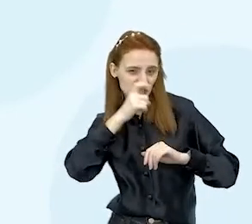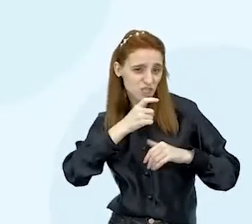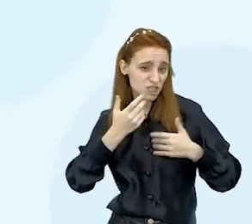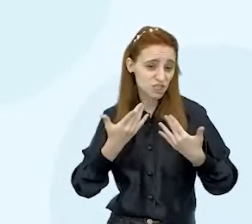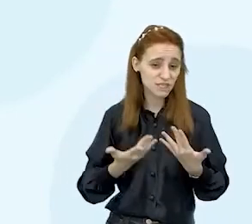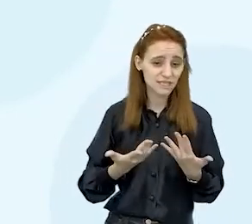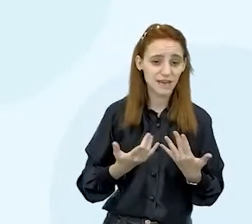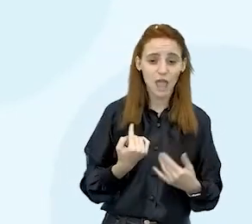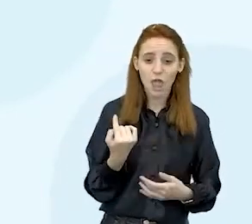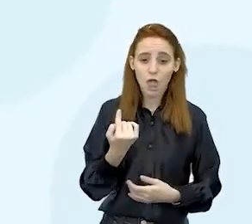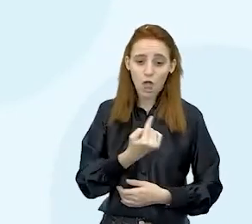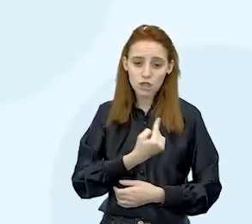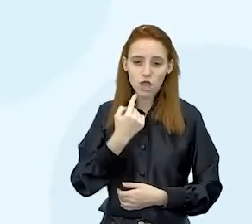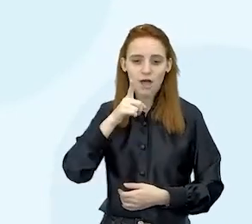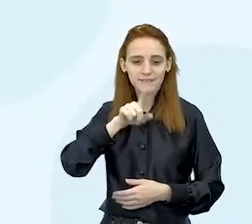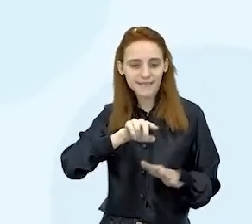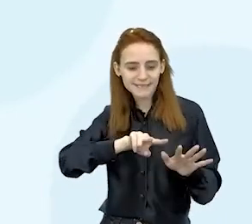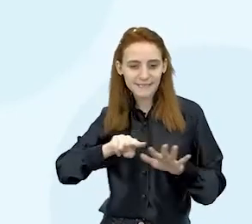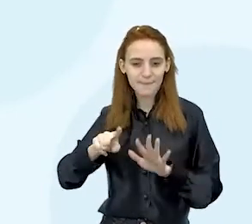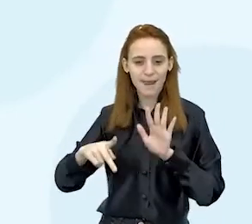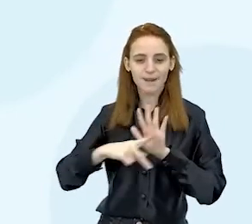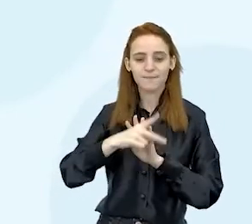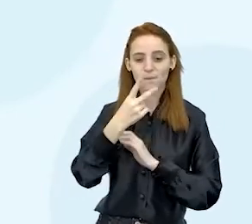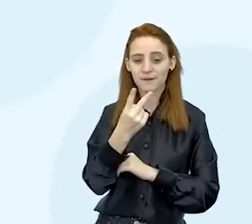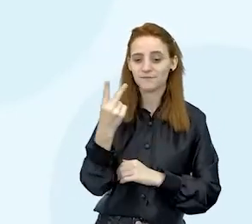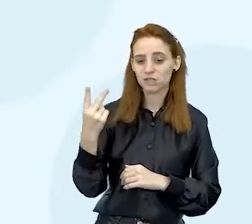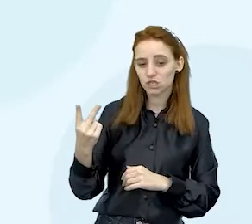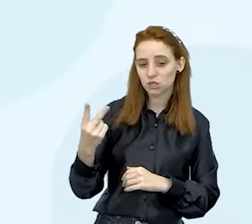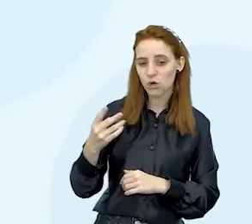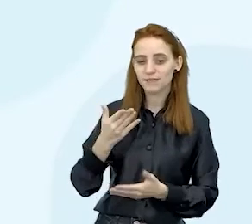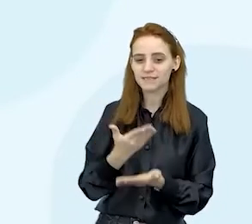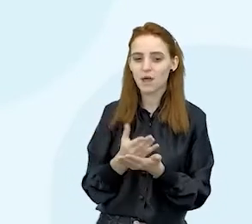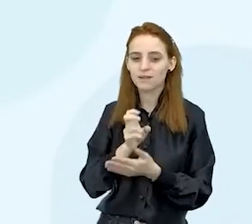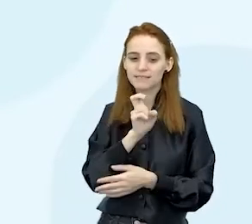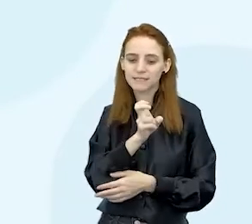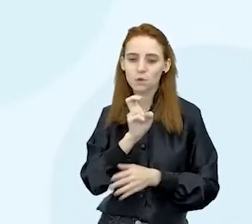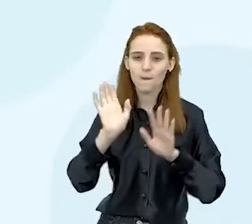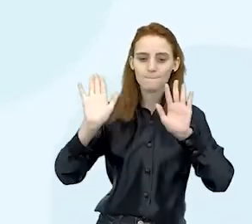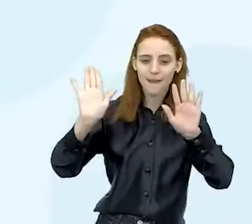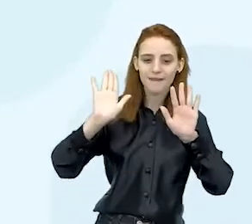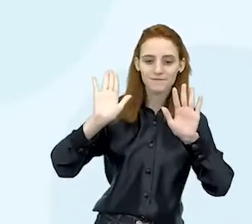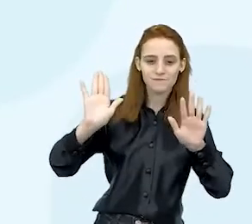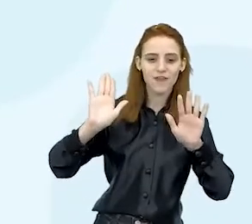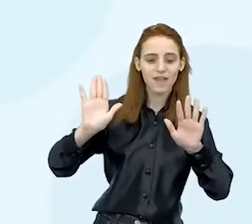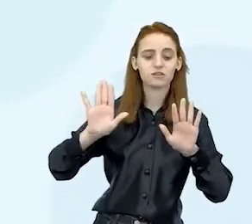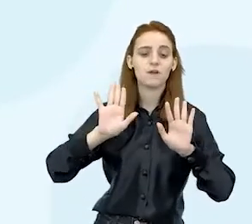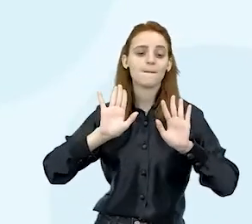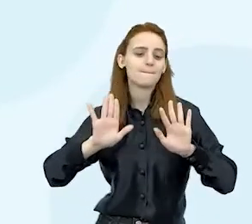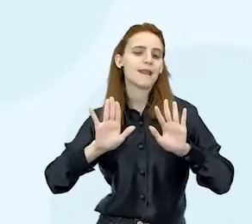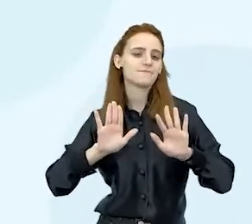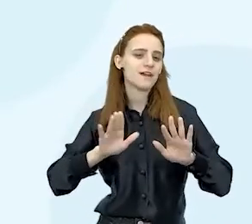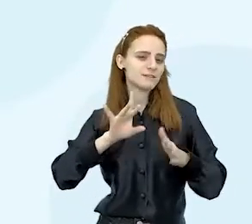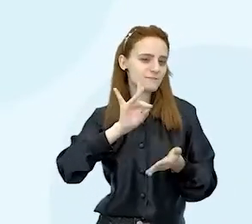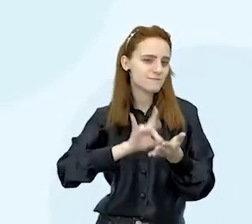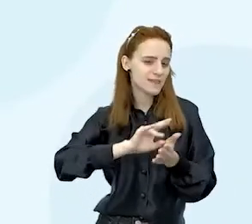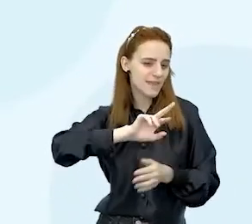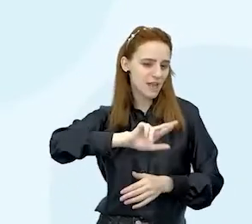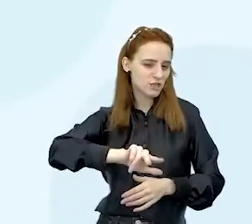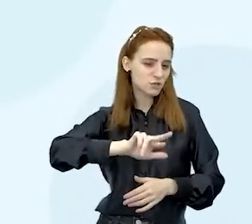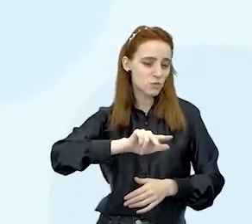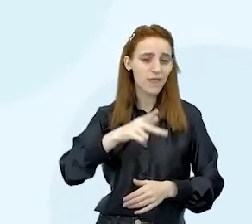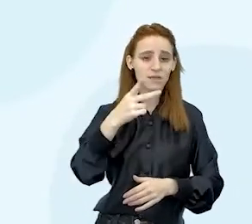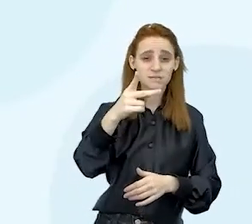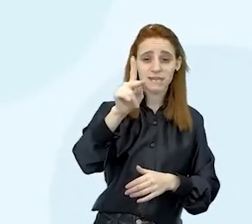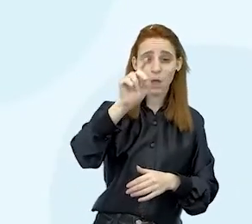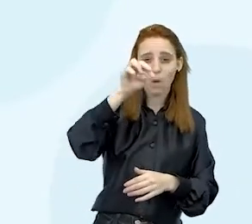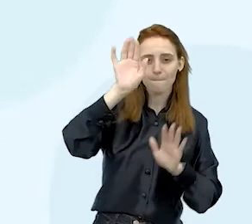Nós somos a semana de 22. Na aula 5? Manifesto. Na aula 6? Manifesto surrealista. Na aula 7? Qual é o seu manifesto? E na